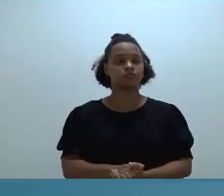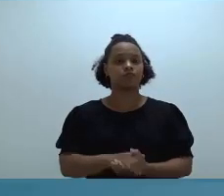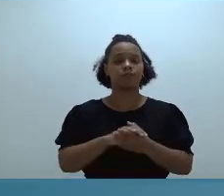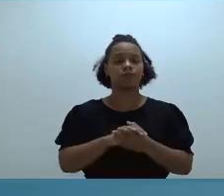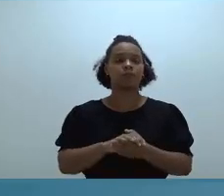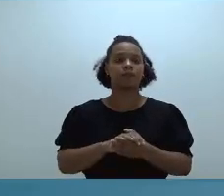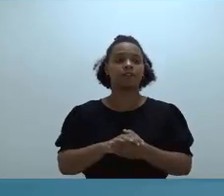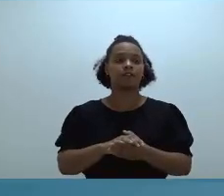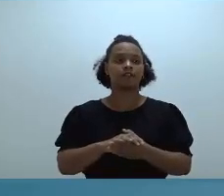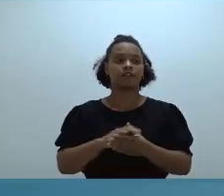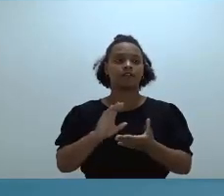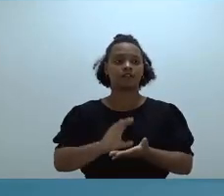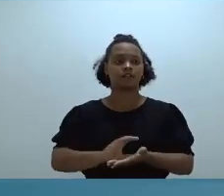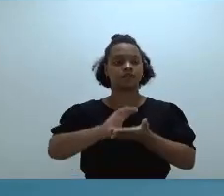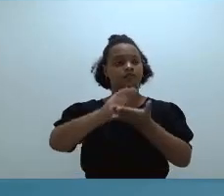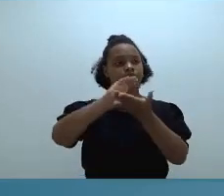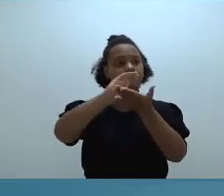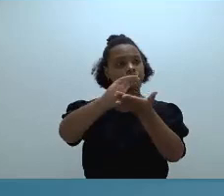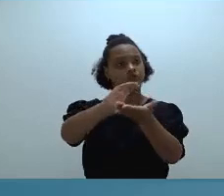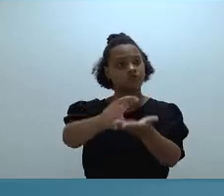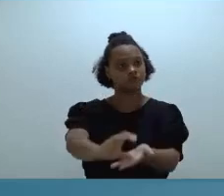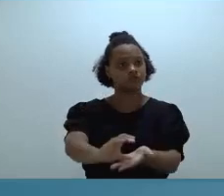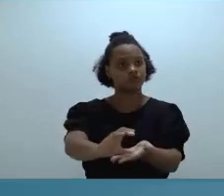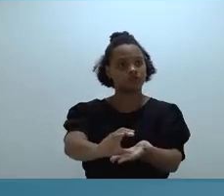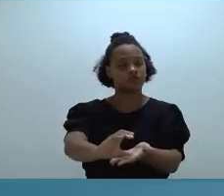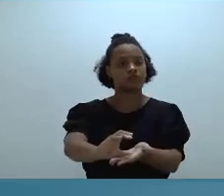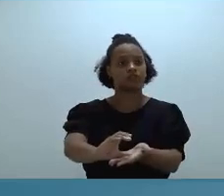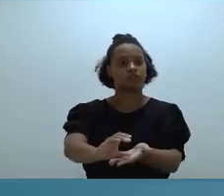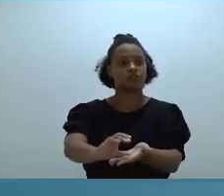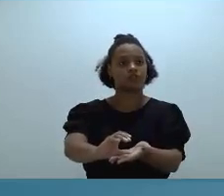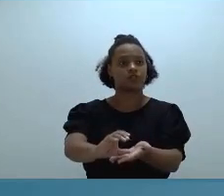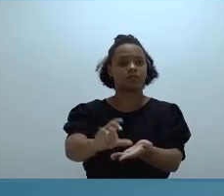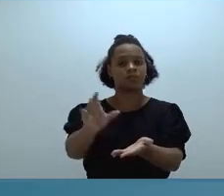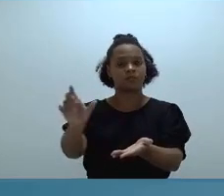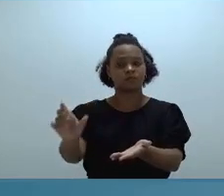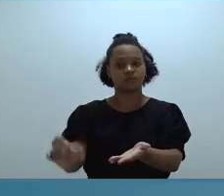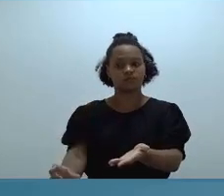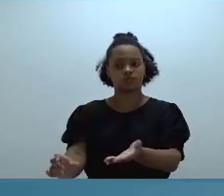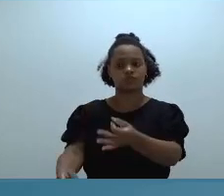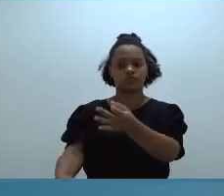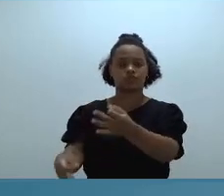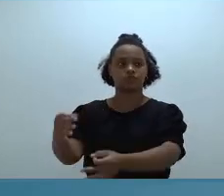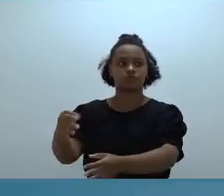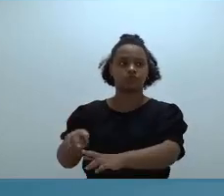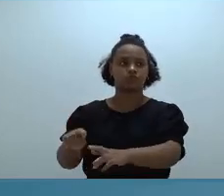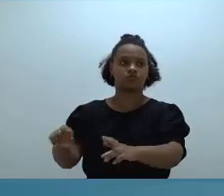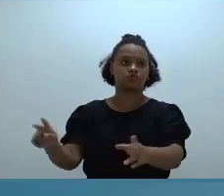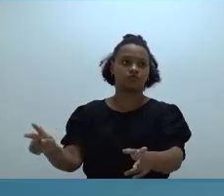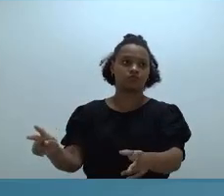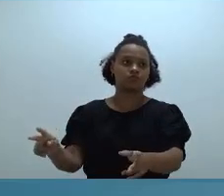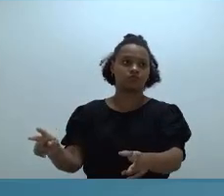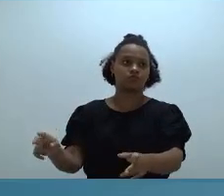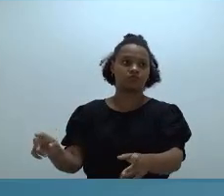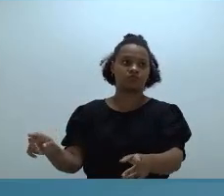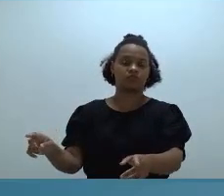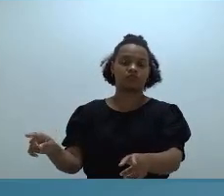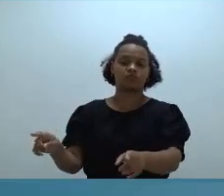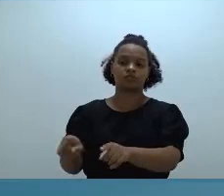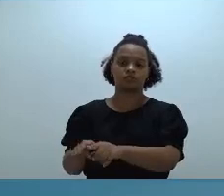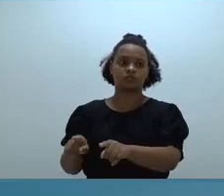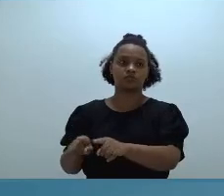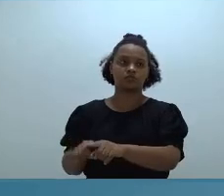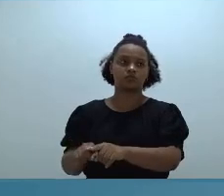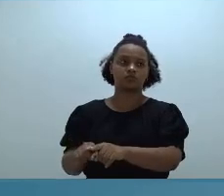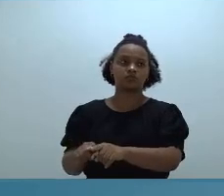a civilização proposta pela pessoa jurídica diversa contra a pessoa jurídica também. É uma